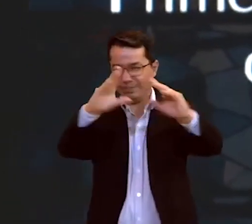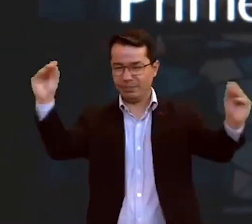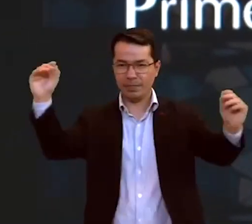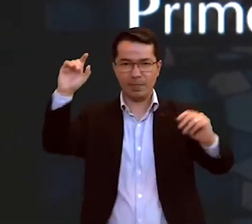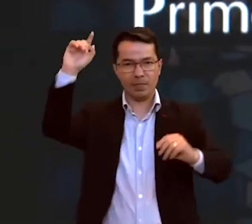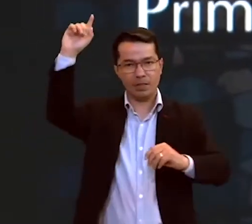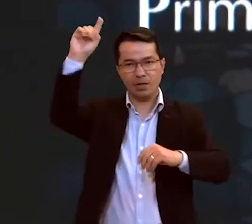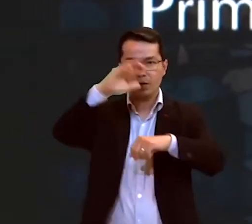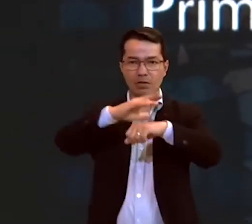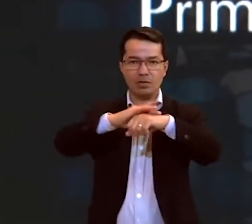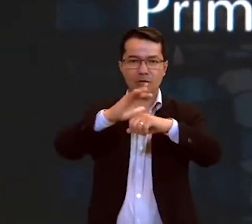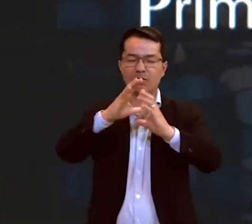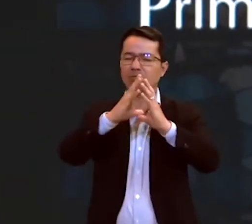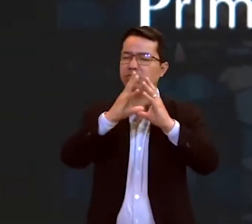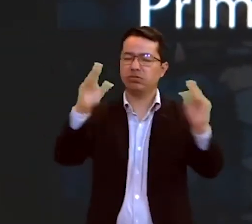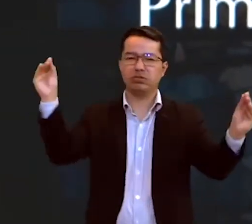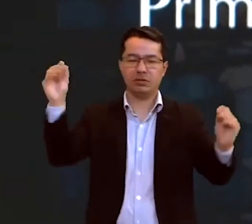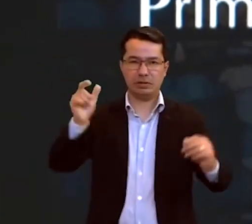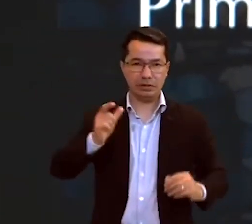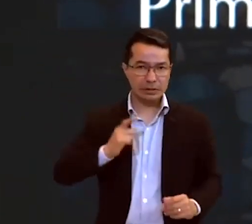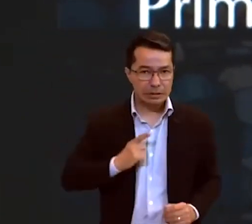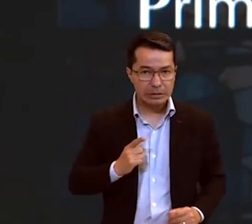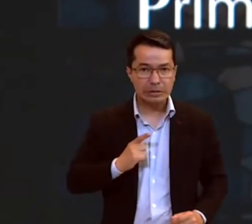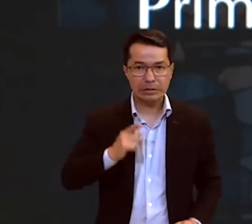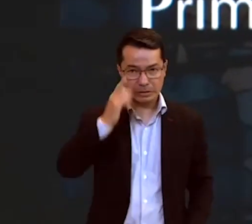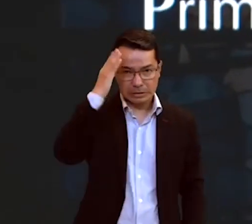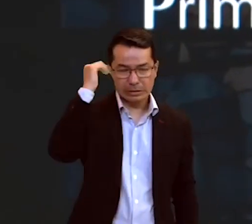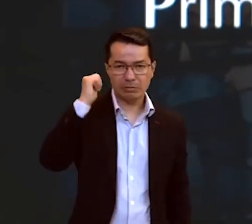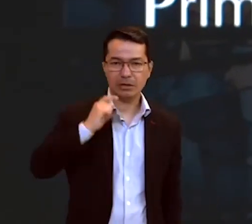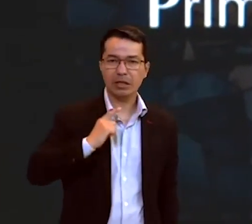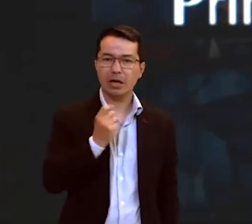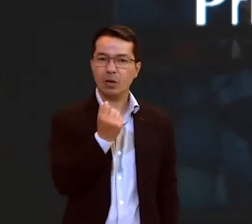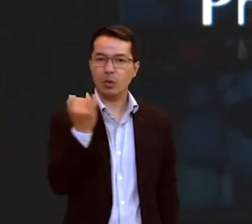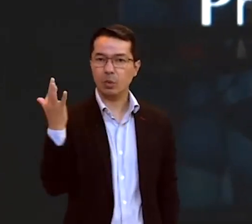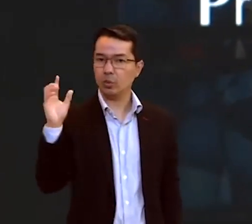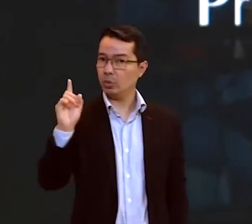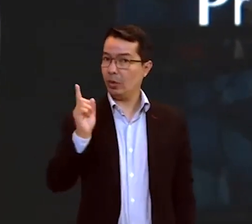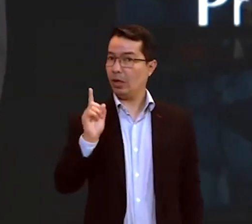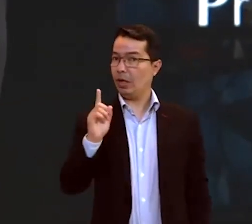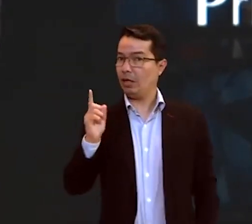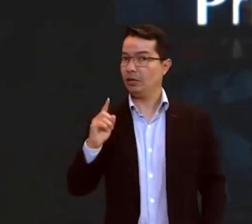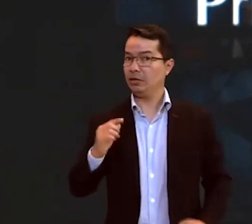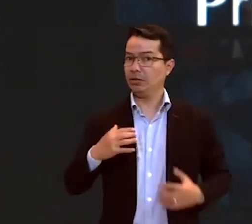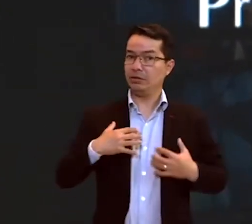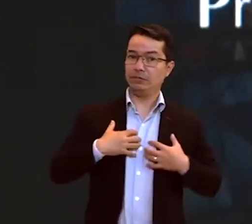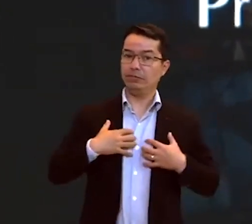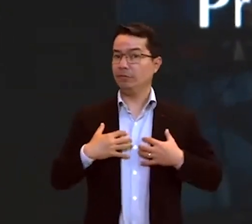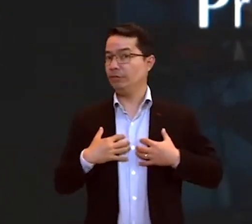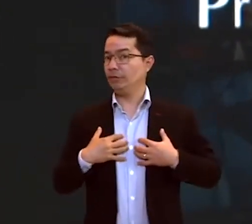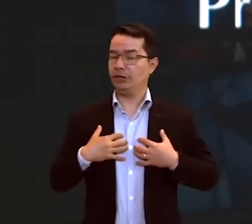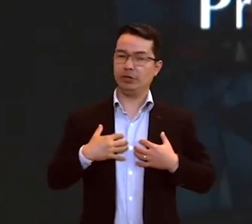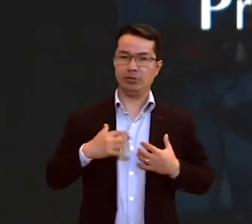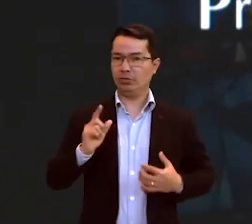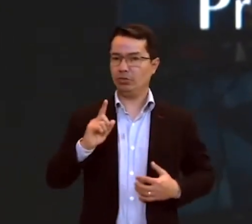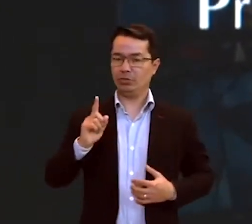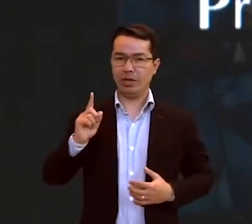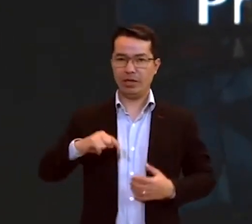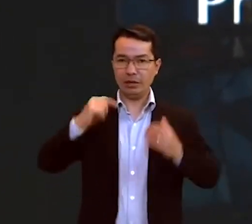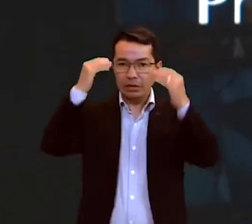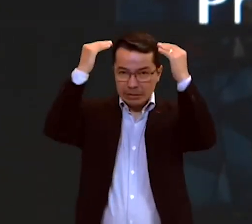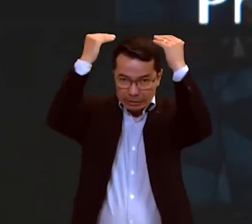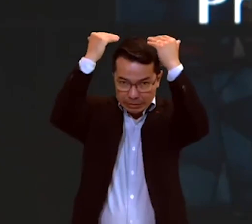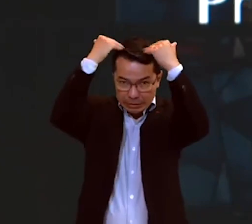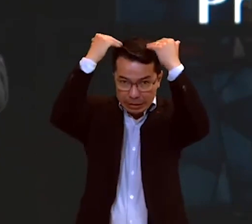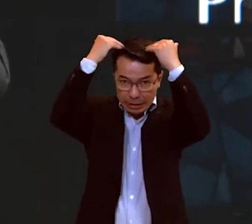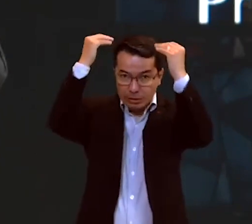de enfermidade. E tem enfermidades que não são físicas. Tem doenças que são da alma.